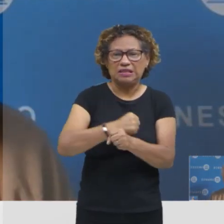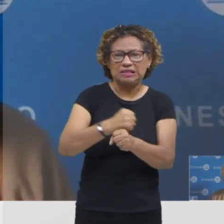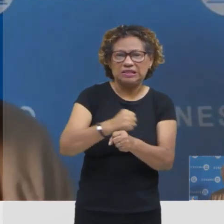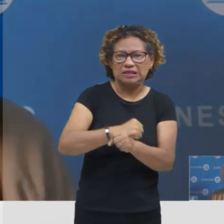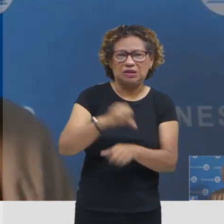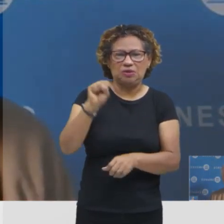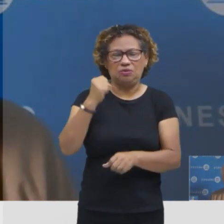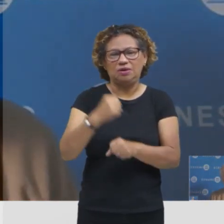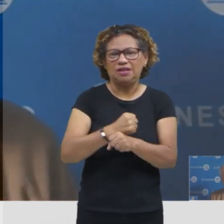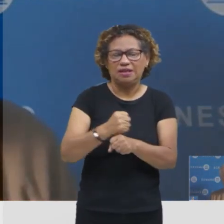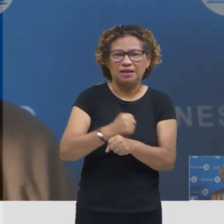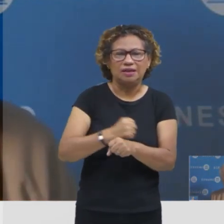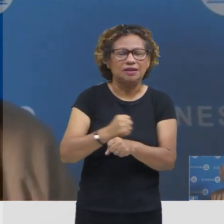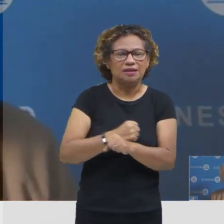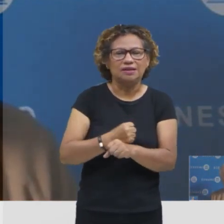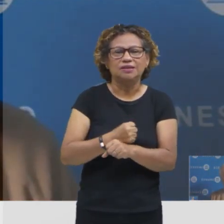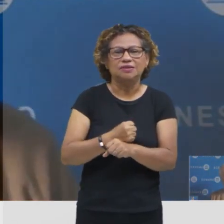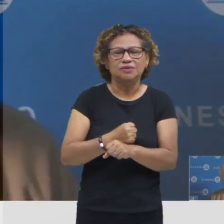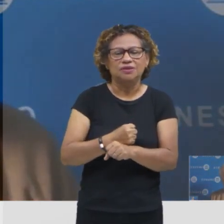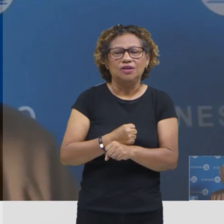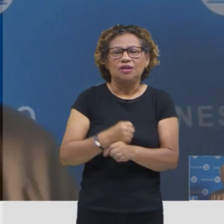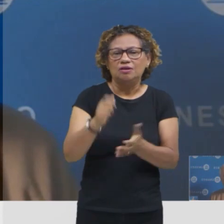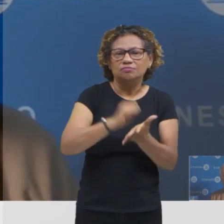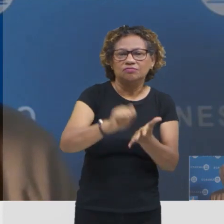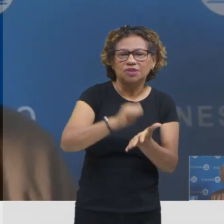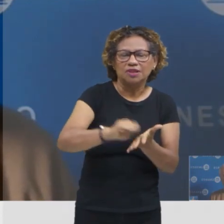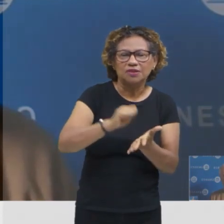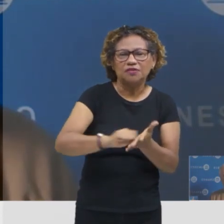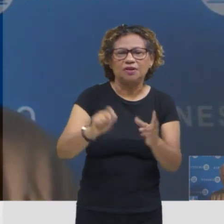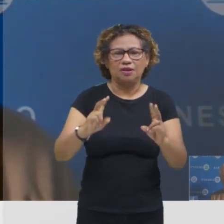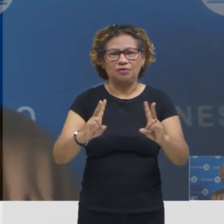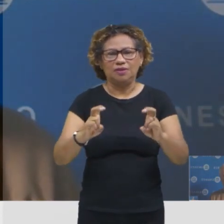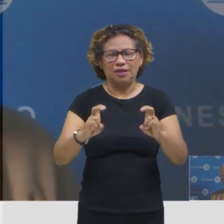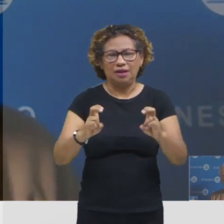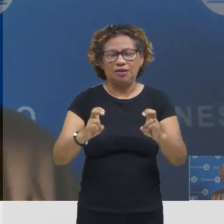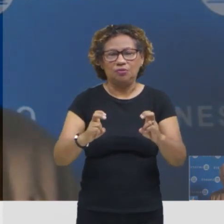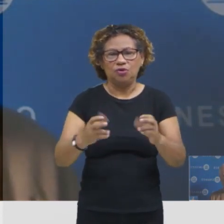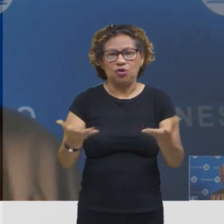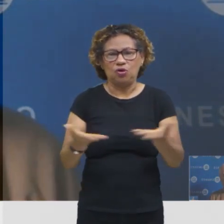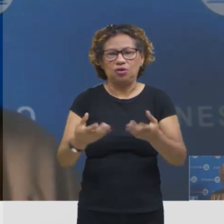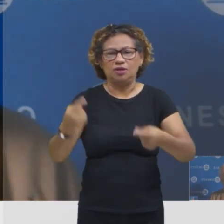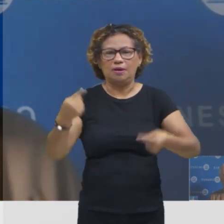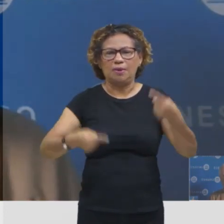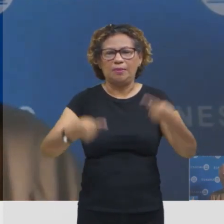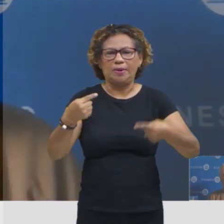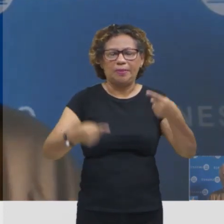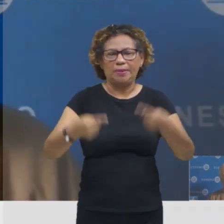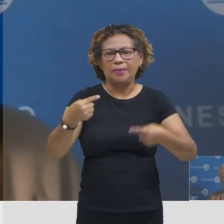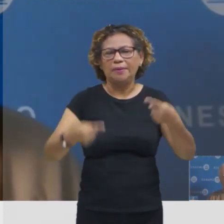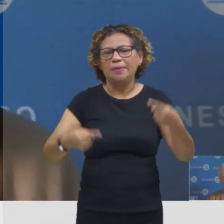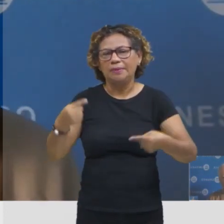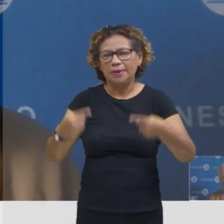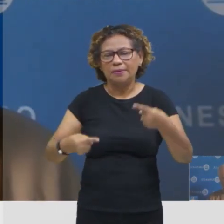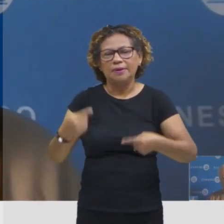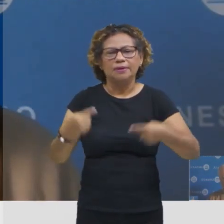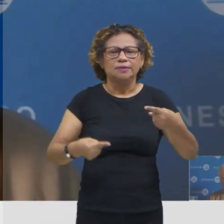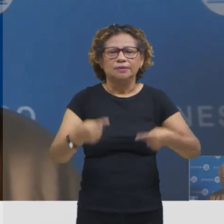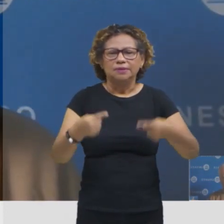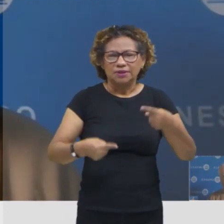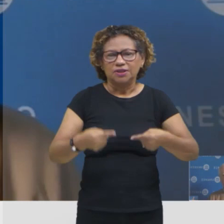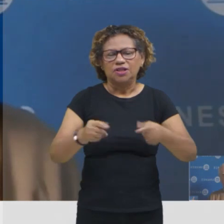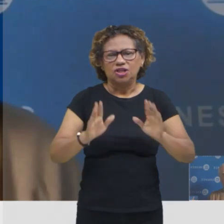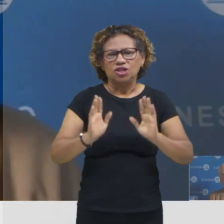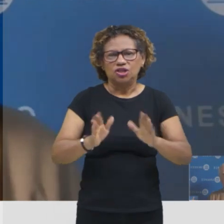relativamente antigo, no qual, na verdade, muitos dos temas que nós estamos aqui a discutir, eu já, em grande medida, os antecipava